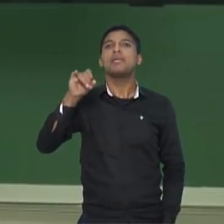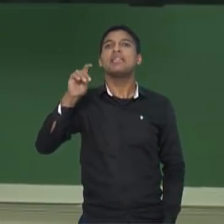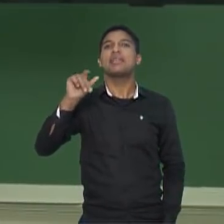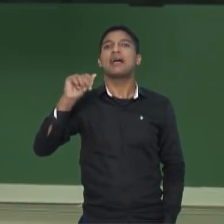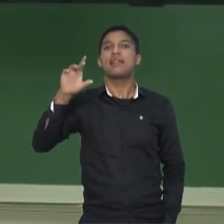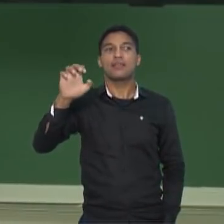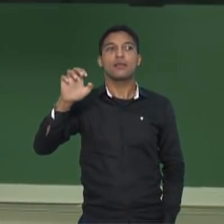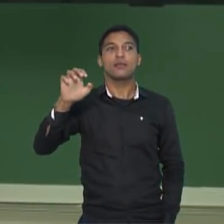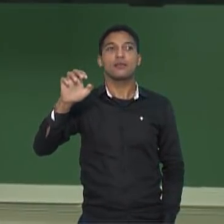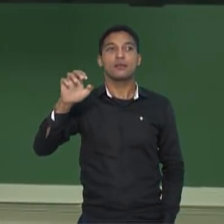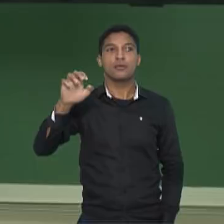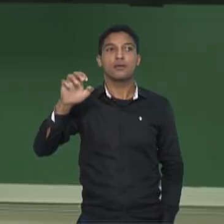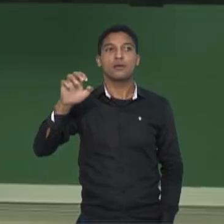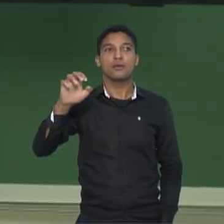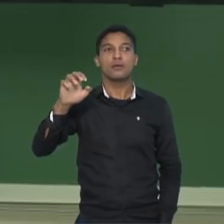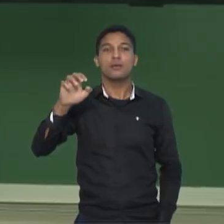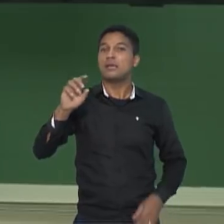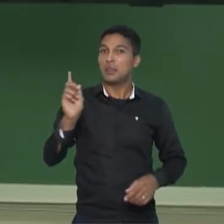corretamente